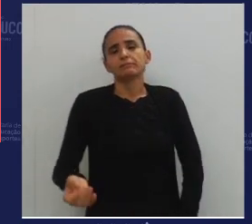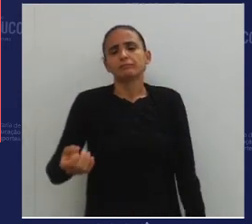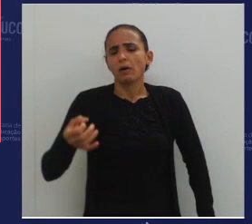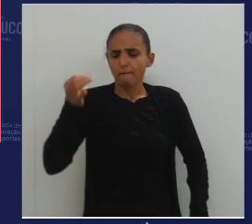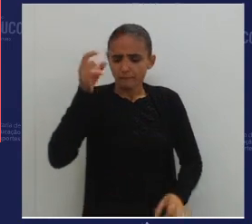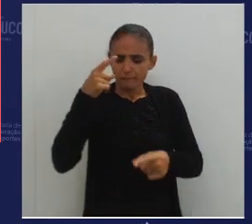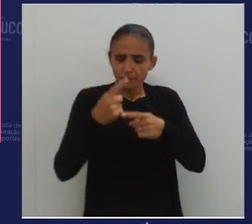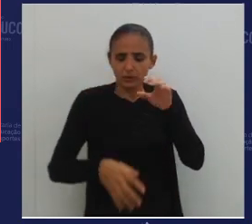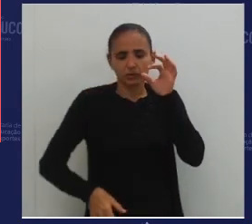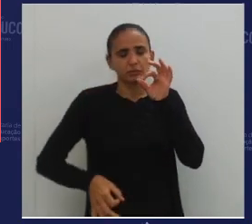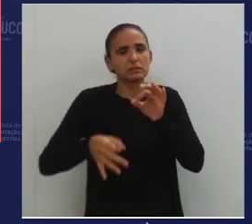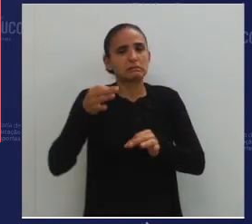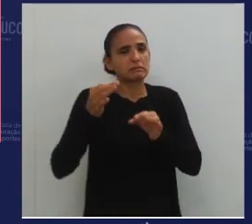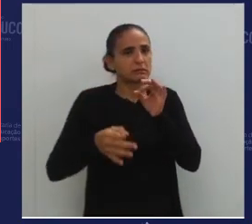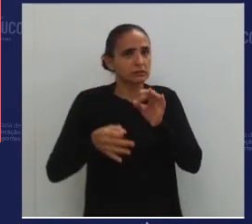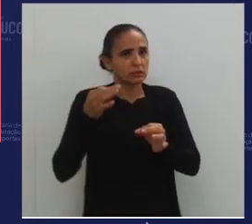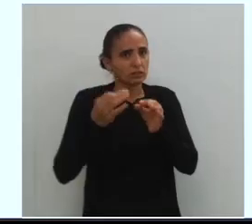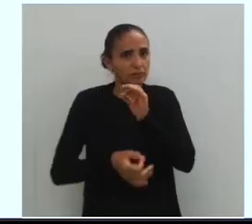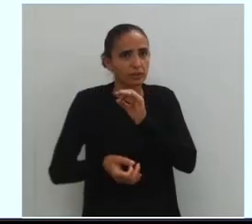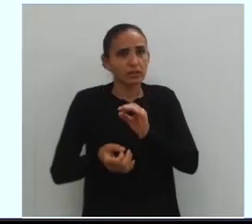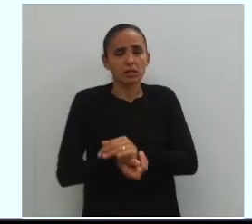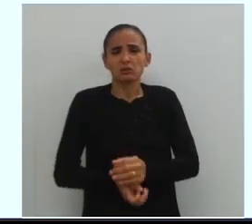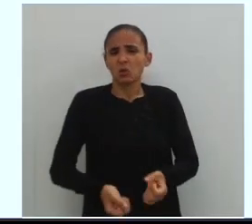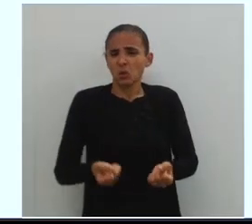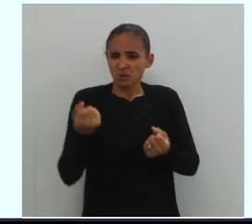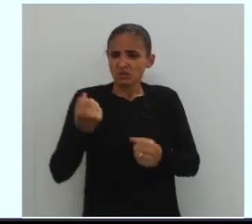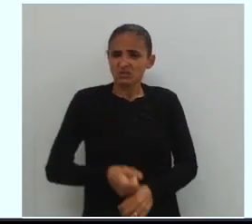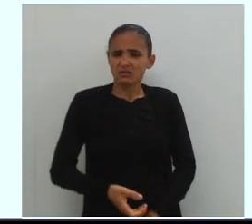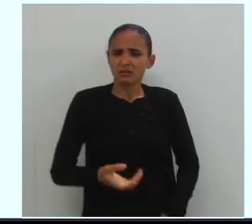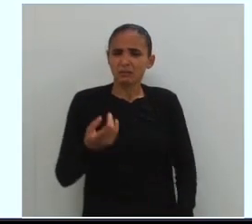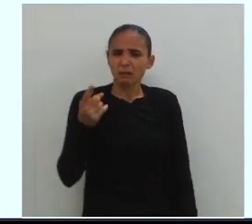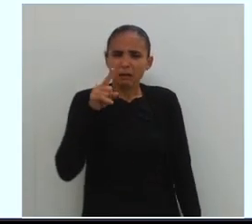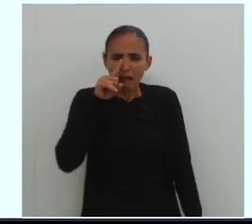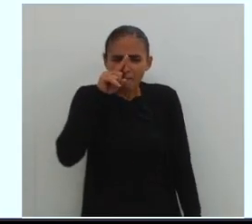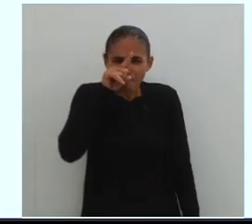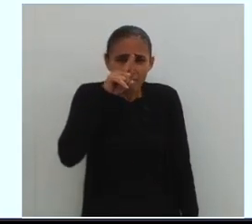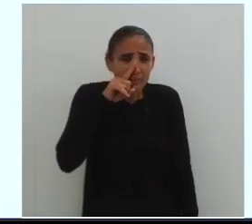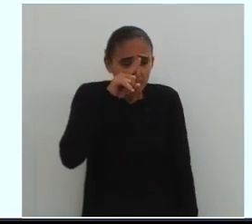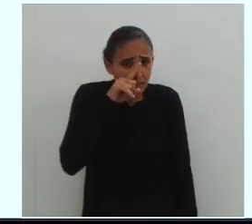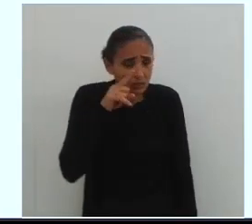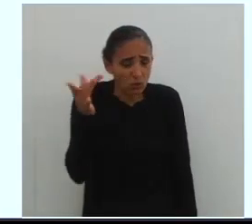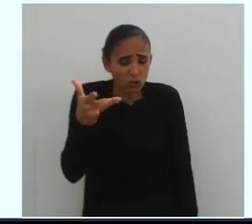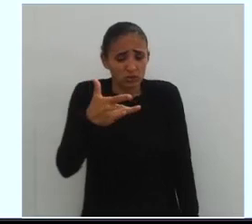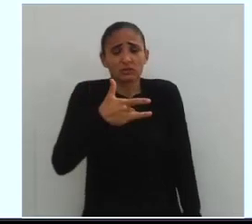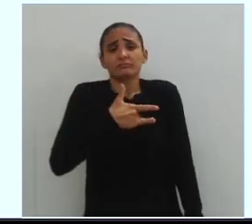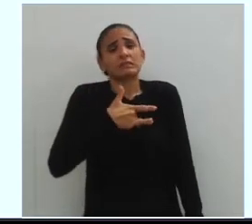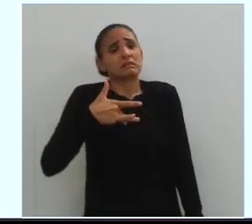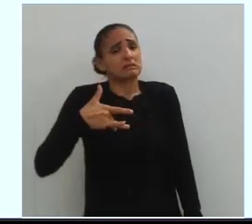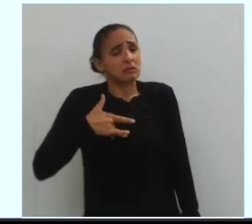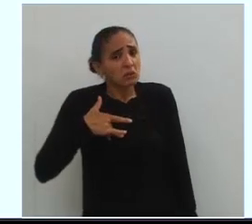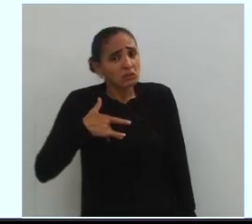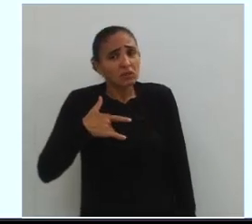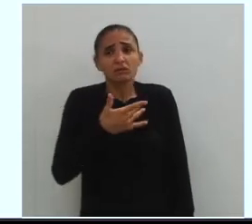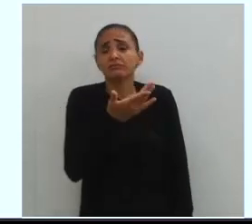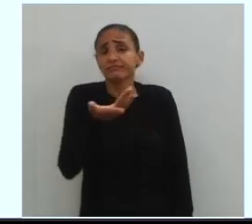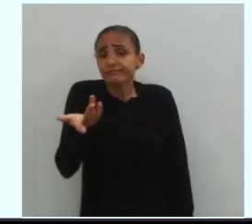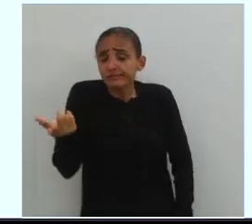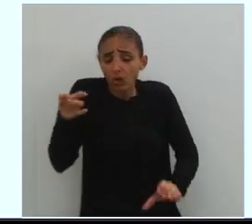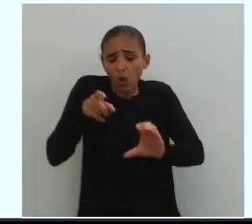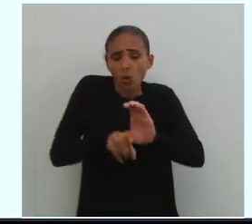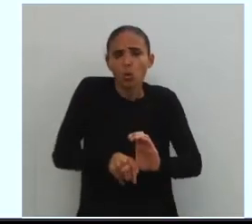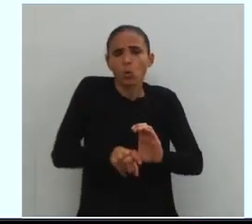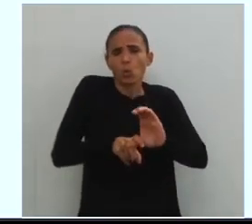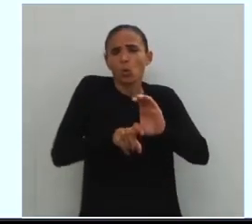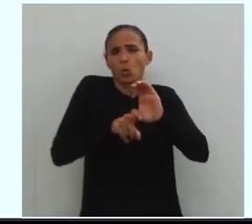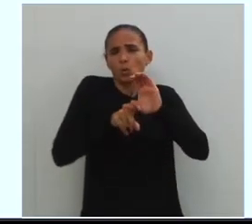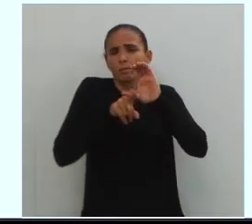justiça, Elas são conhecidas como drogas que são pesadas e vai causar aí uma forte dependência,